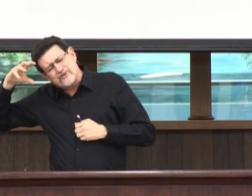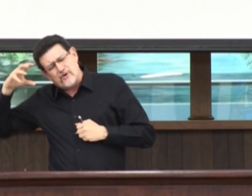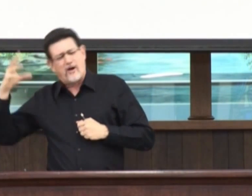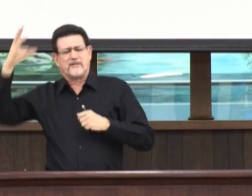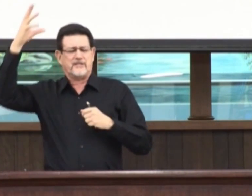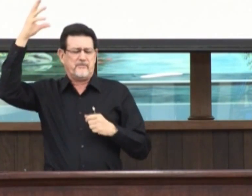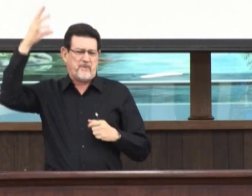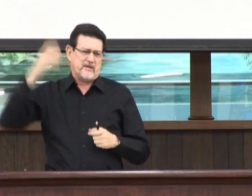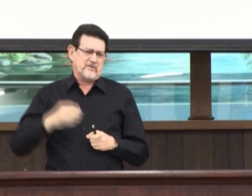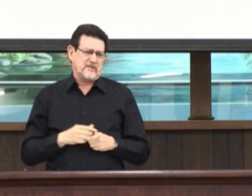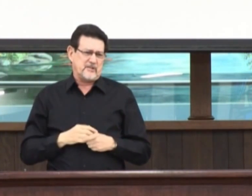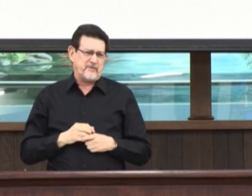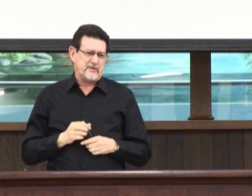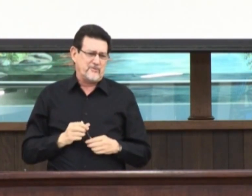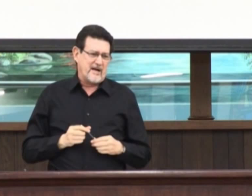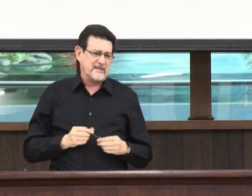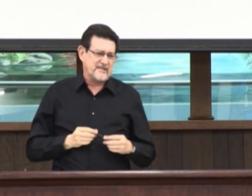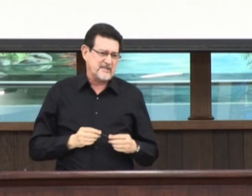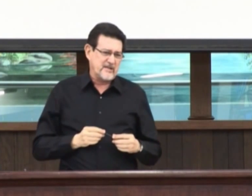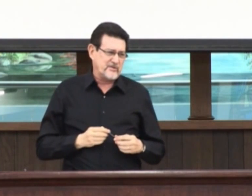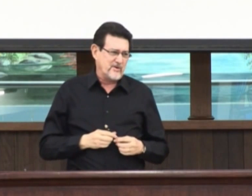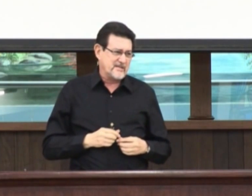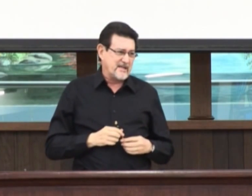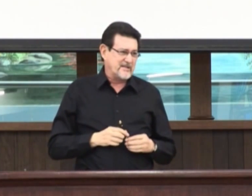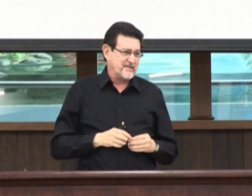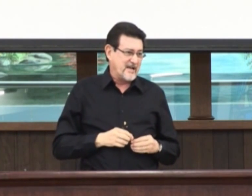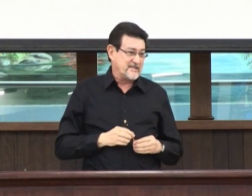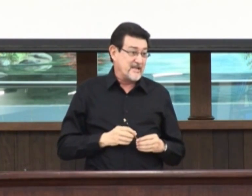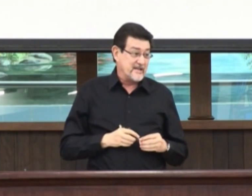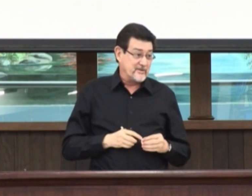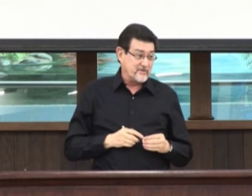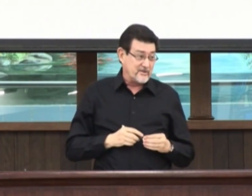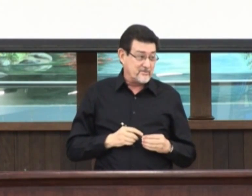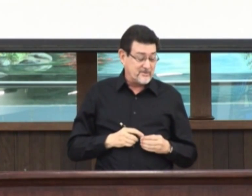toda sorte de bênçãos espirituais nas regiões